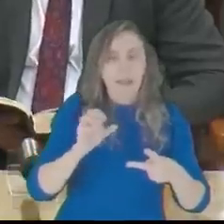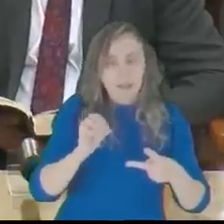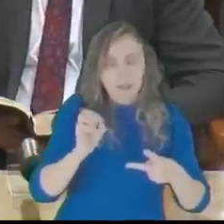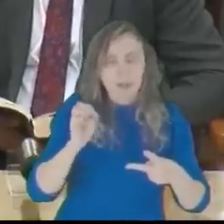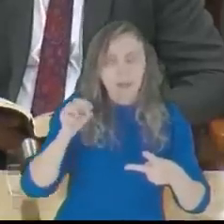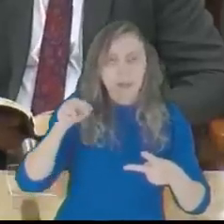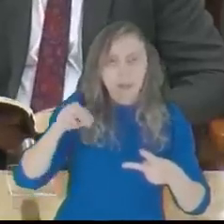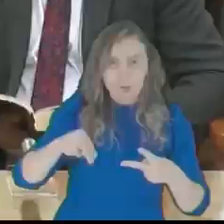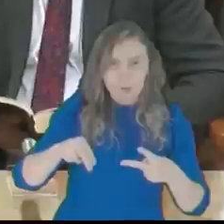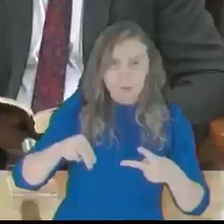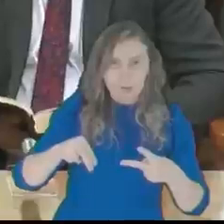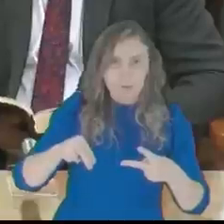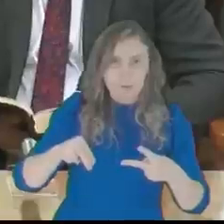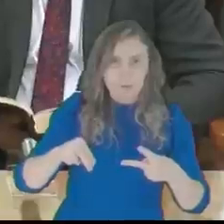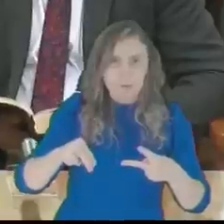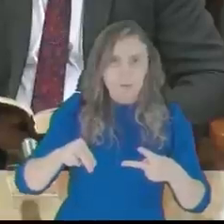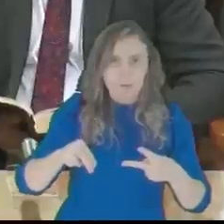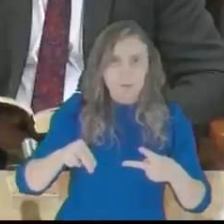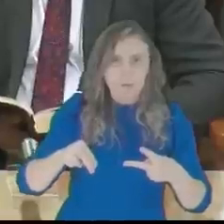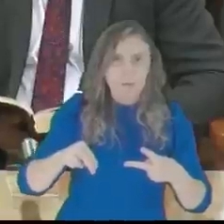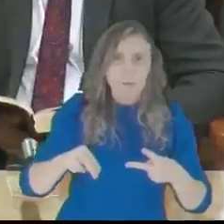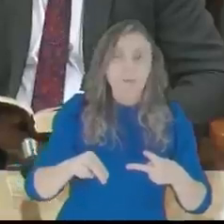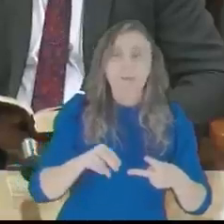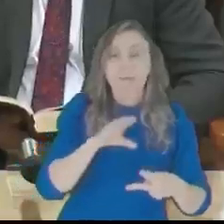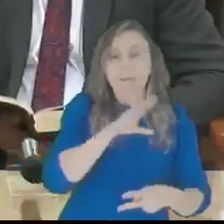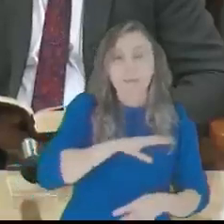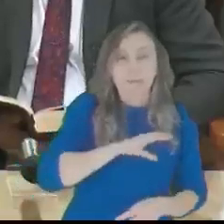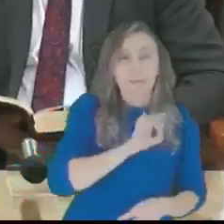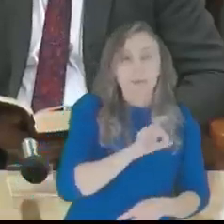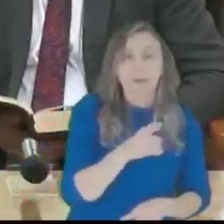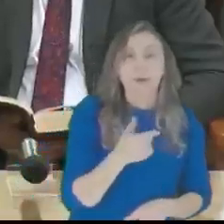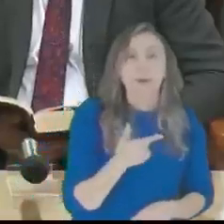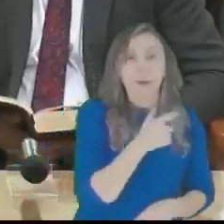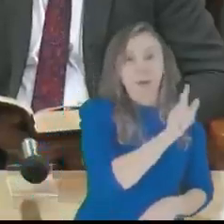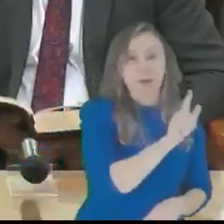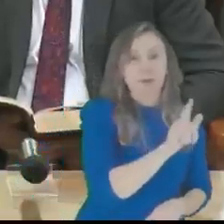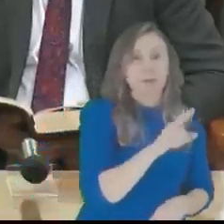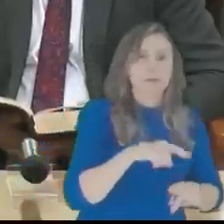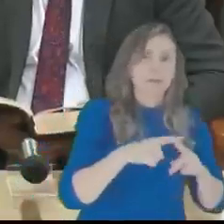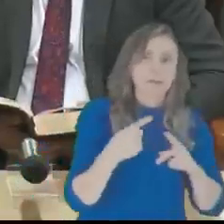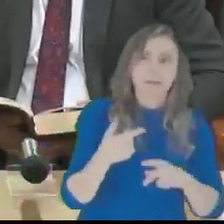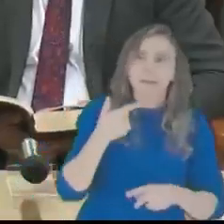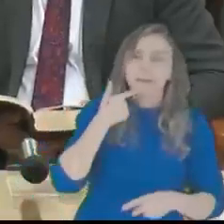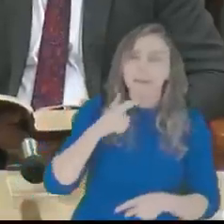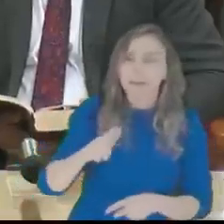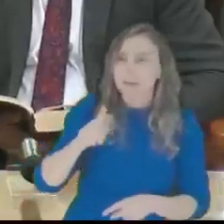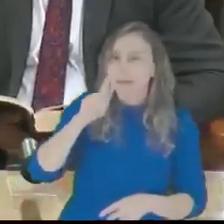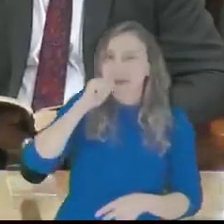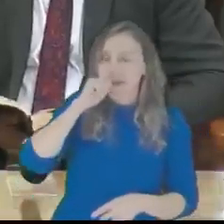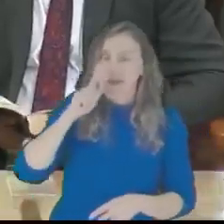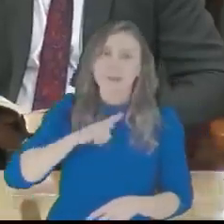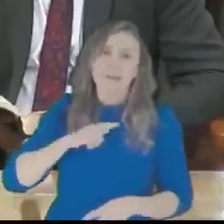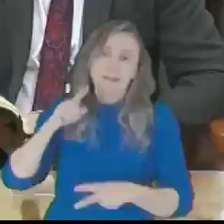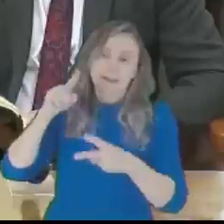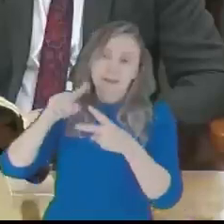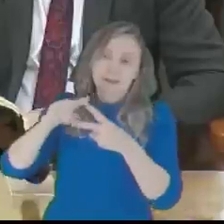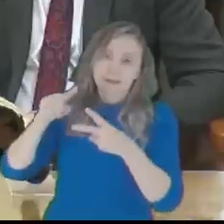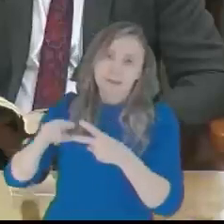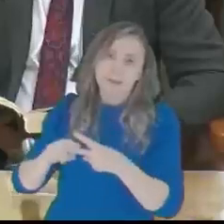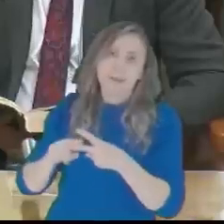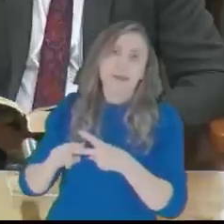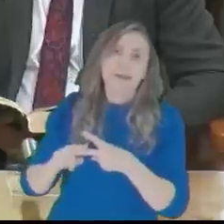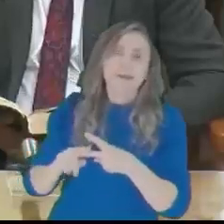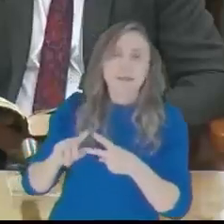gente diz outro, só diz outro em português, mas no grego tem duas palavras distintas para outro. Uma é